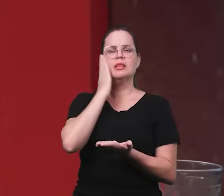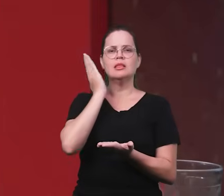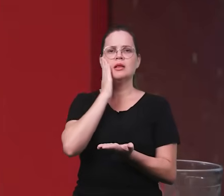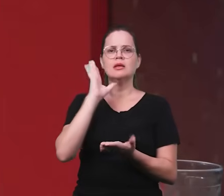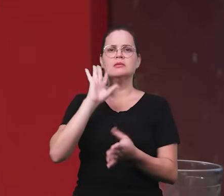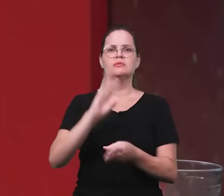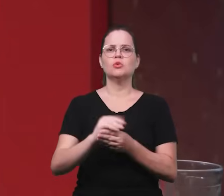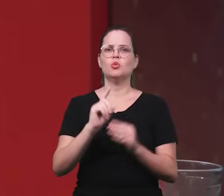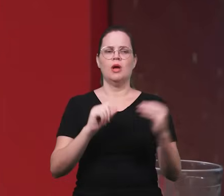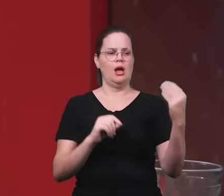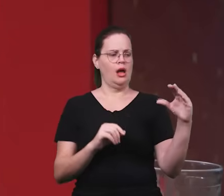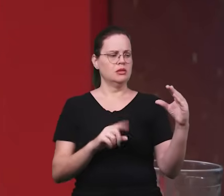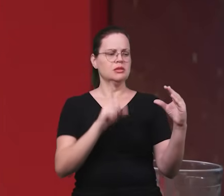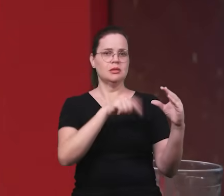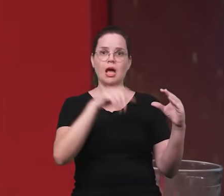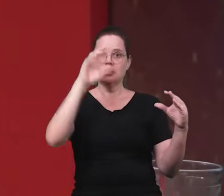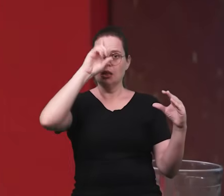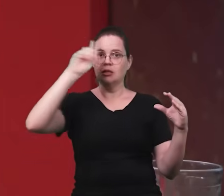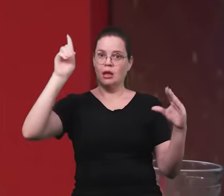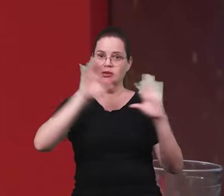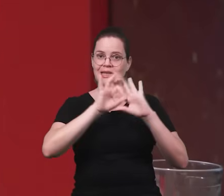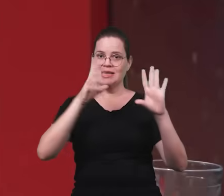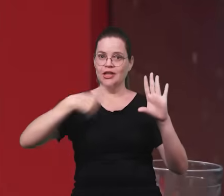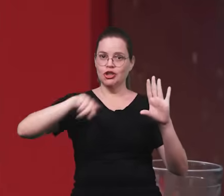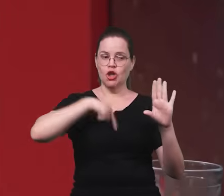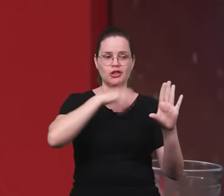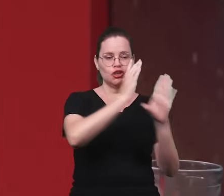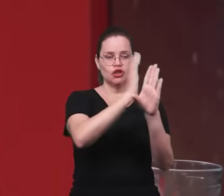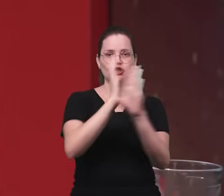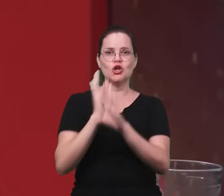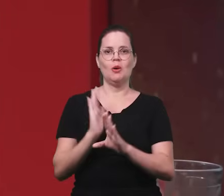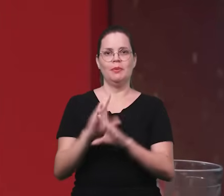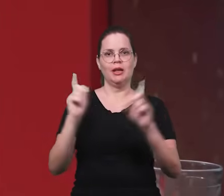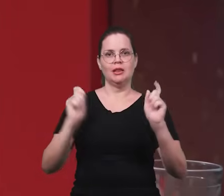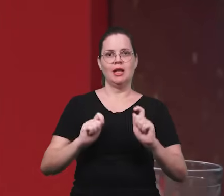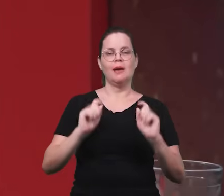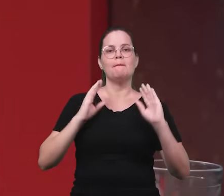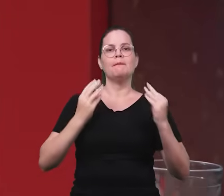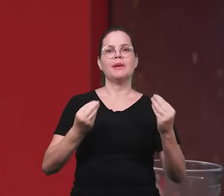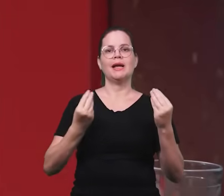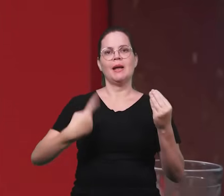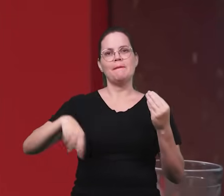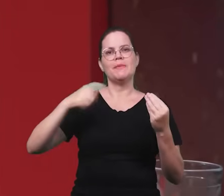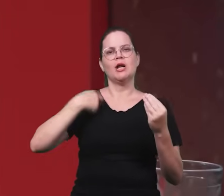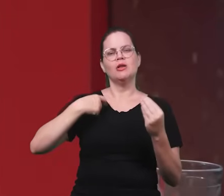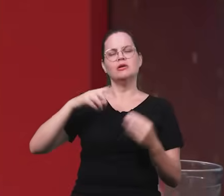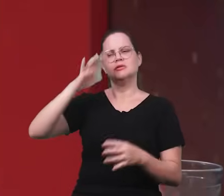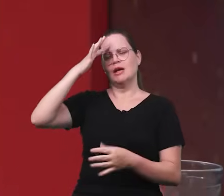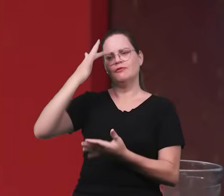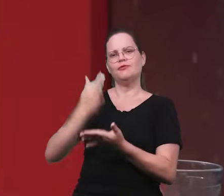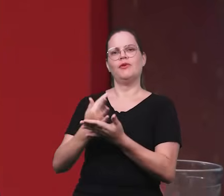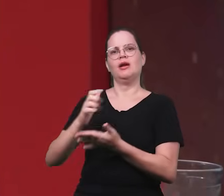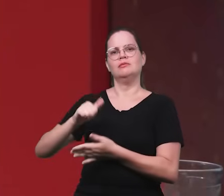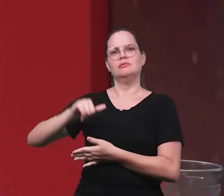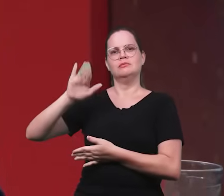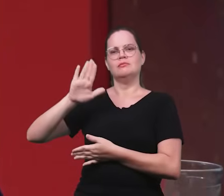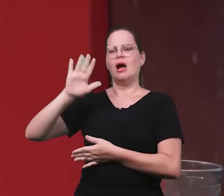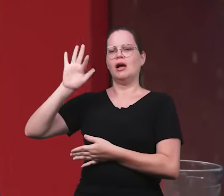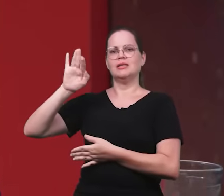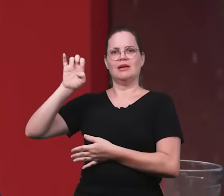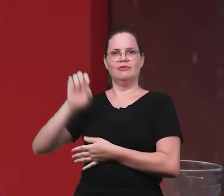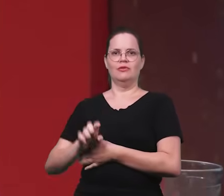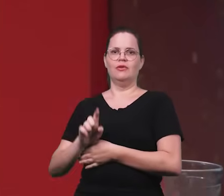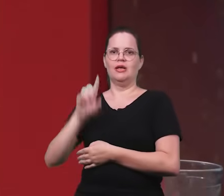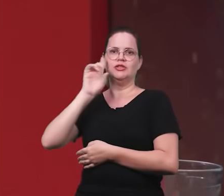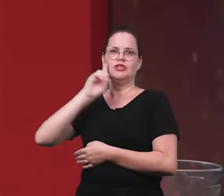ela é algo que vem de Deus. Algo que vem de Deus para que nós tenhamos a fé naquilo que